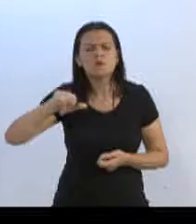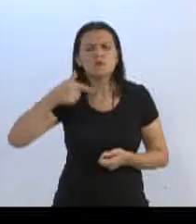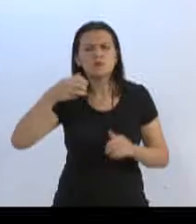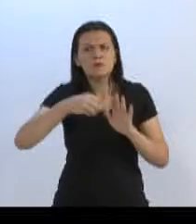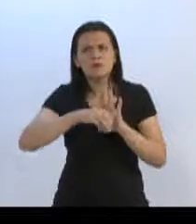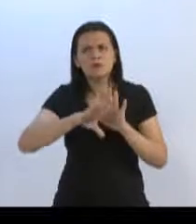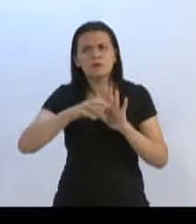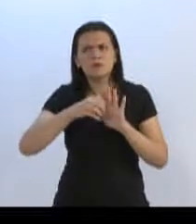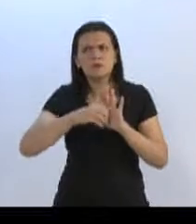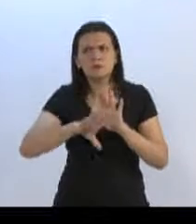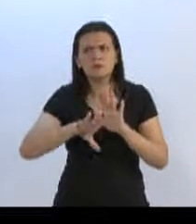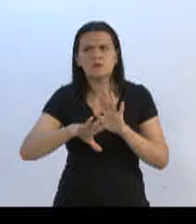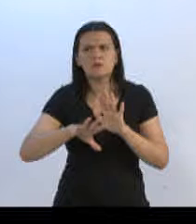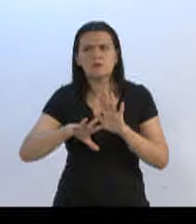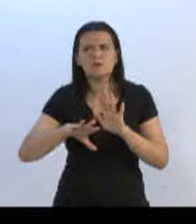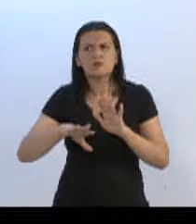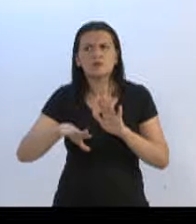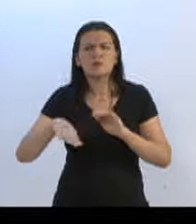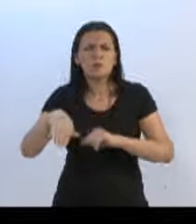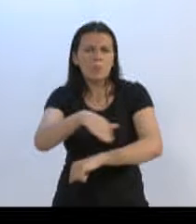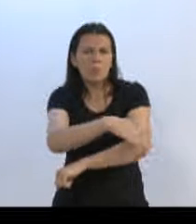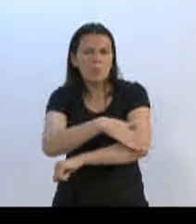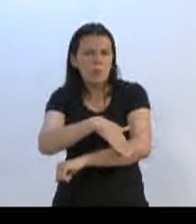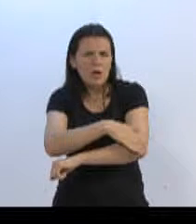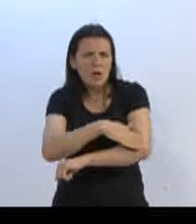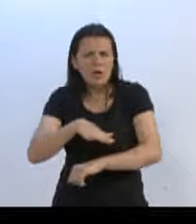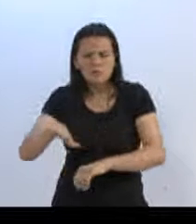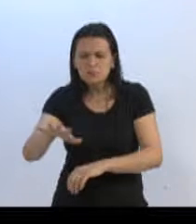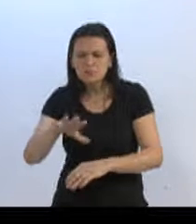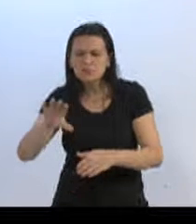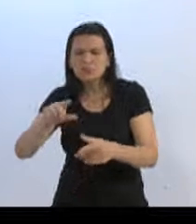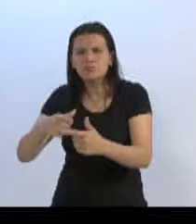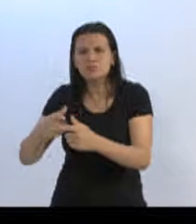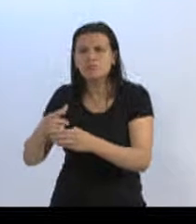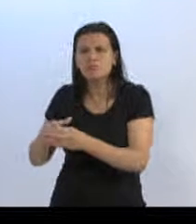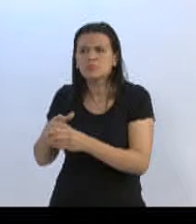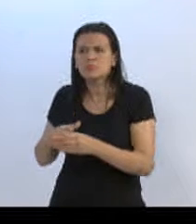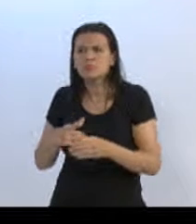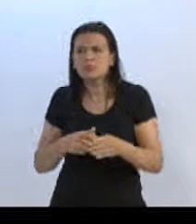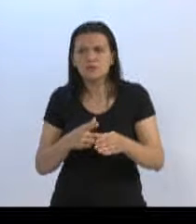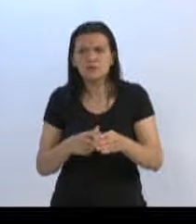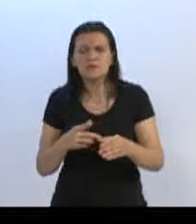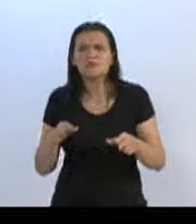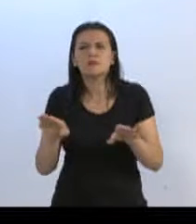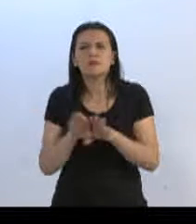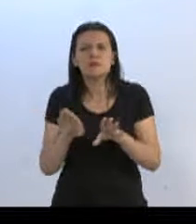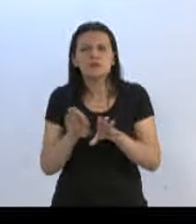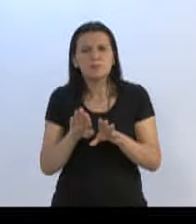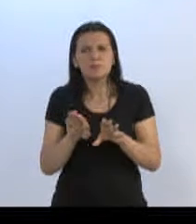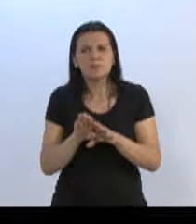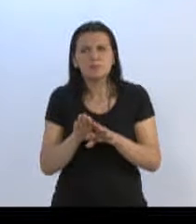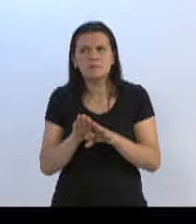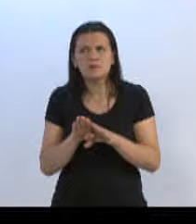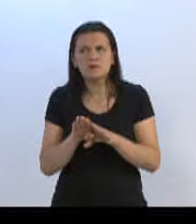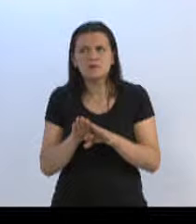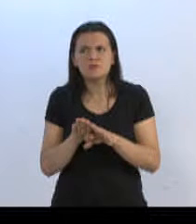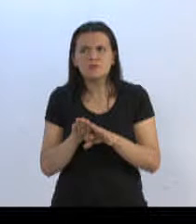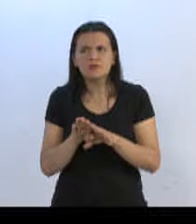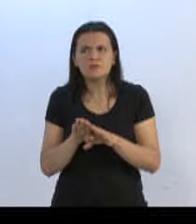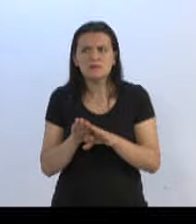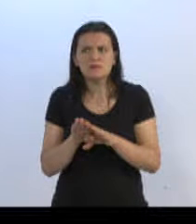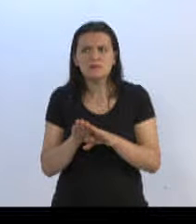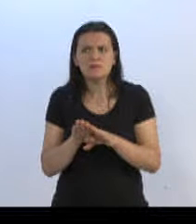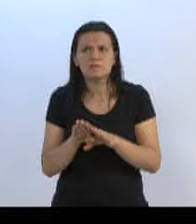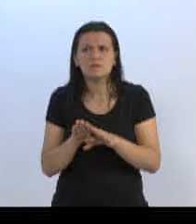indicações que são referentes, aí a gente tem, né, a questão aqui, campanário que foi instalado na Praça